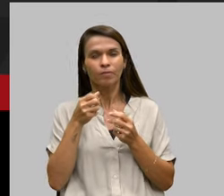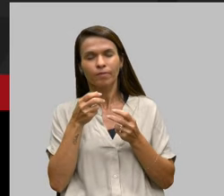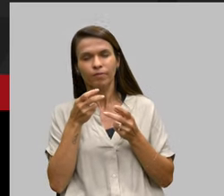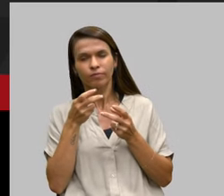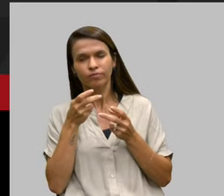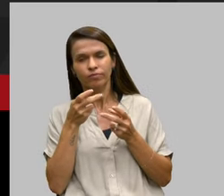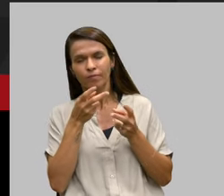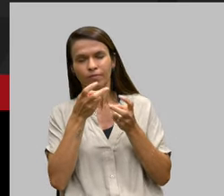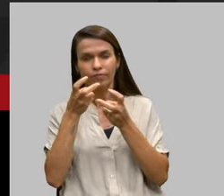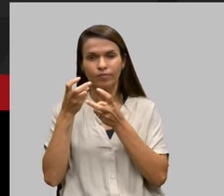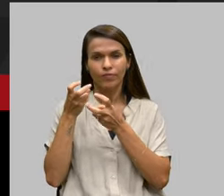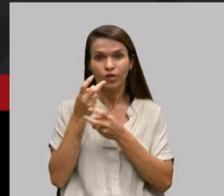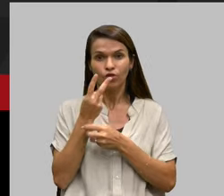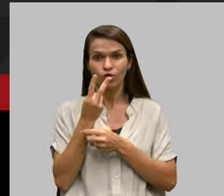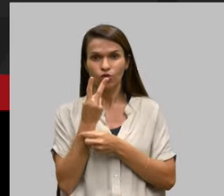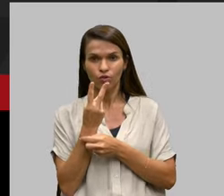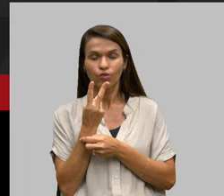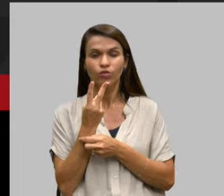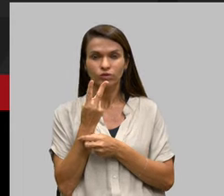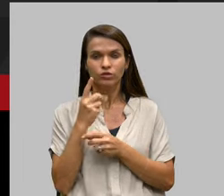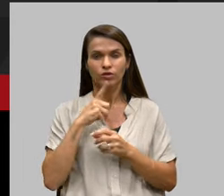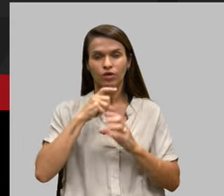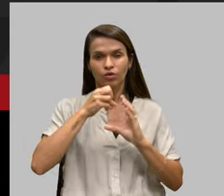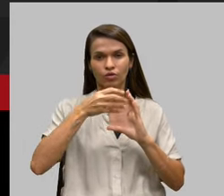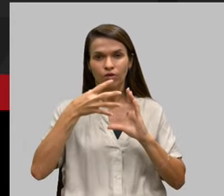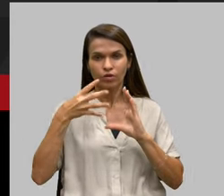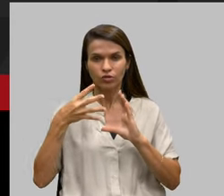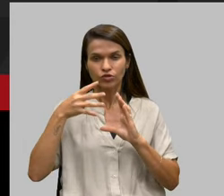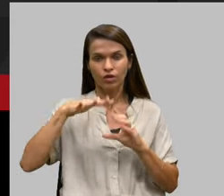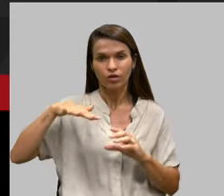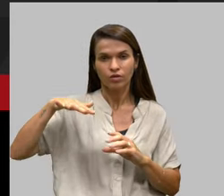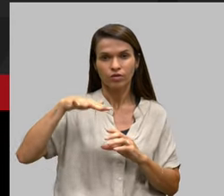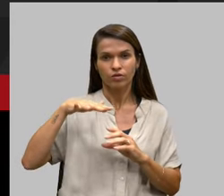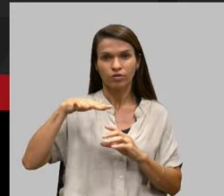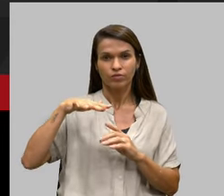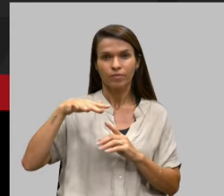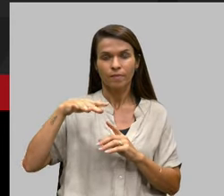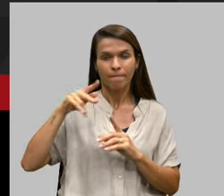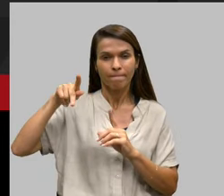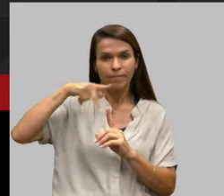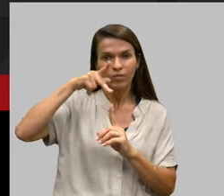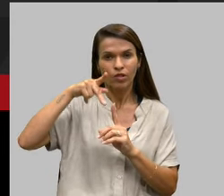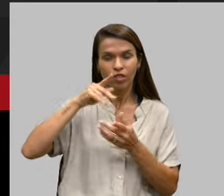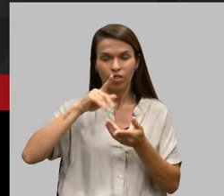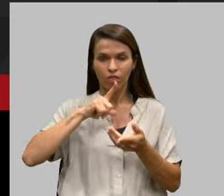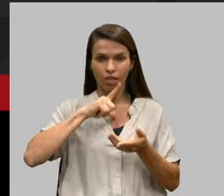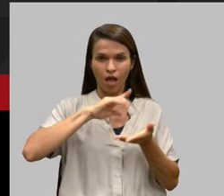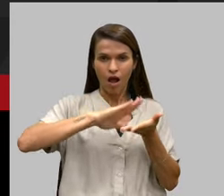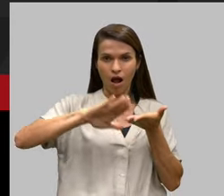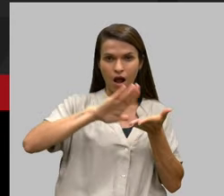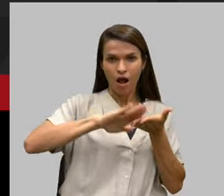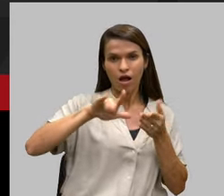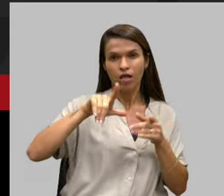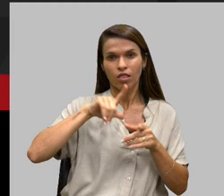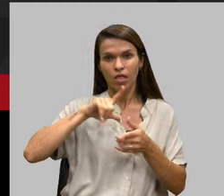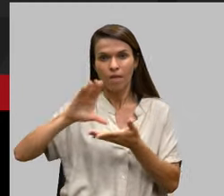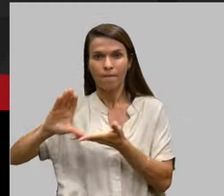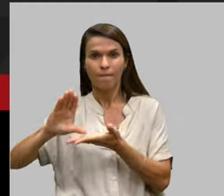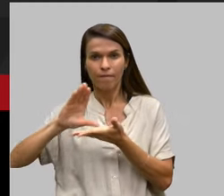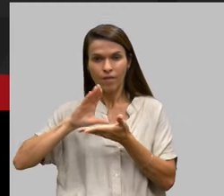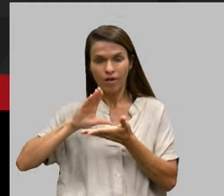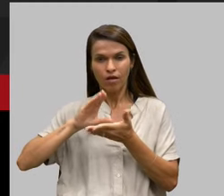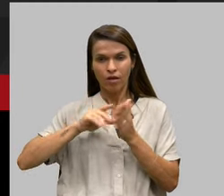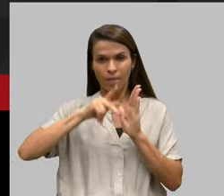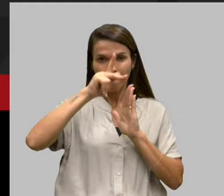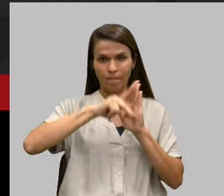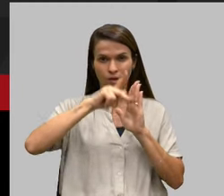Eh vamos dizer assim o que caracteriza um regime de previdência ter custeio e ter benefícios então plano de benefício e plano